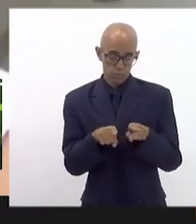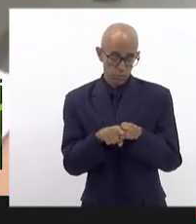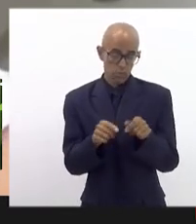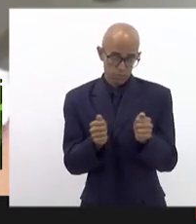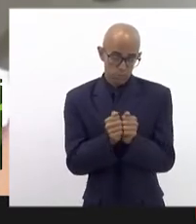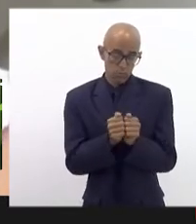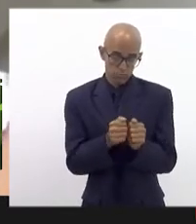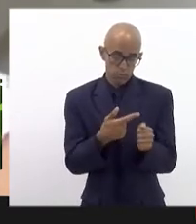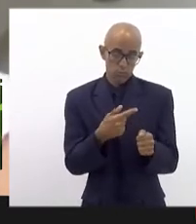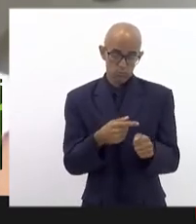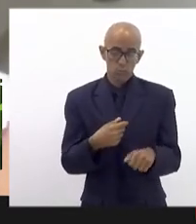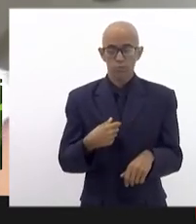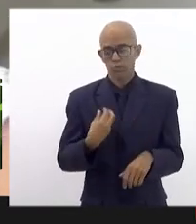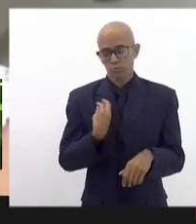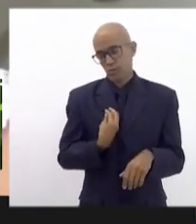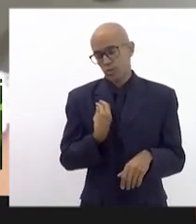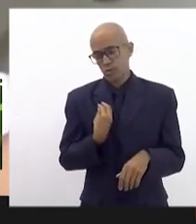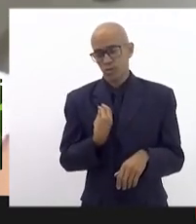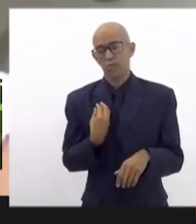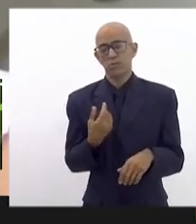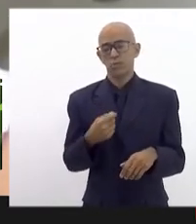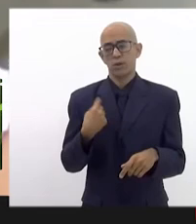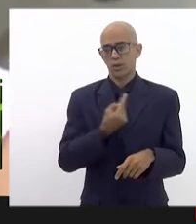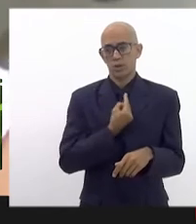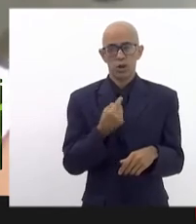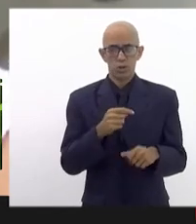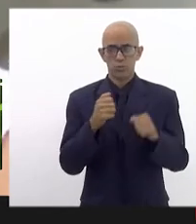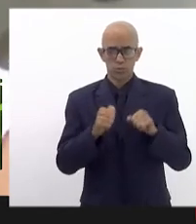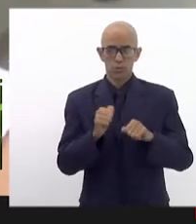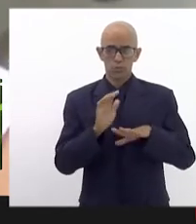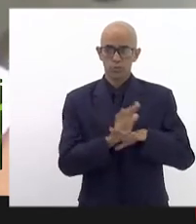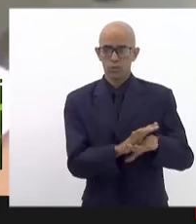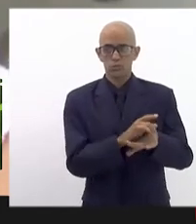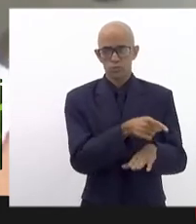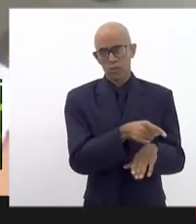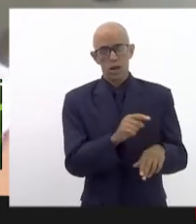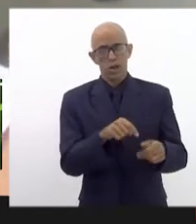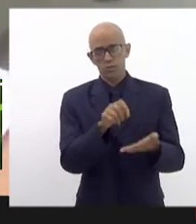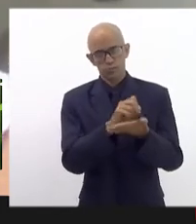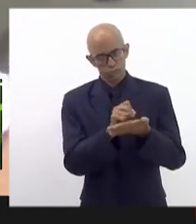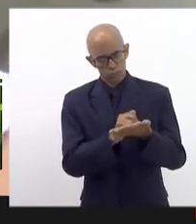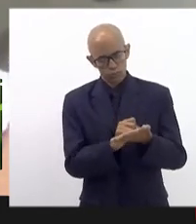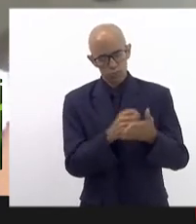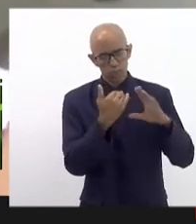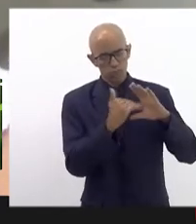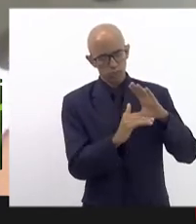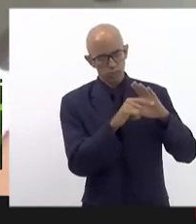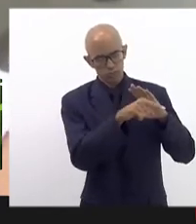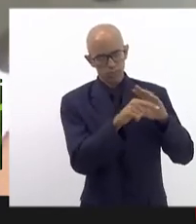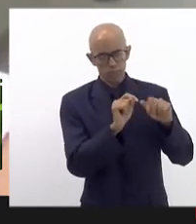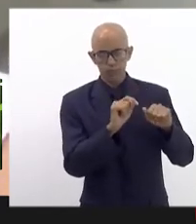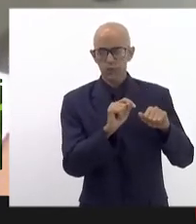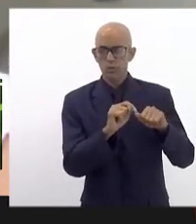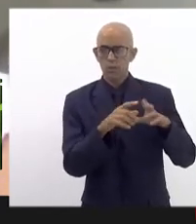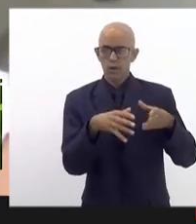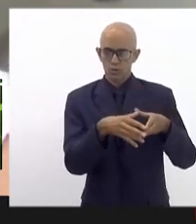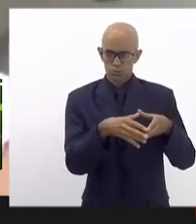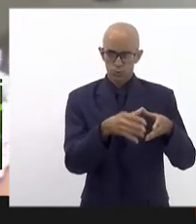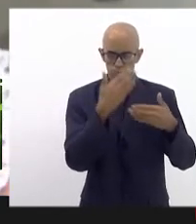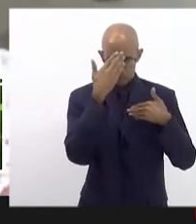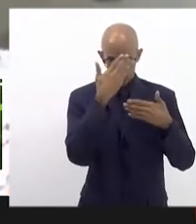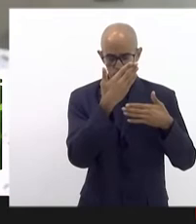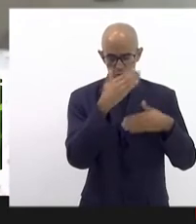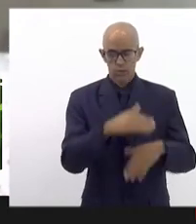lá, para que a gente possa fazer as nossas contribuições por escritos e encaminhar para a comissão. Muito